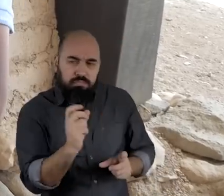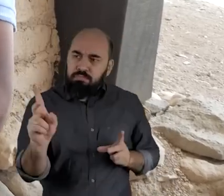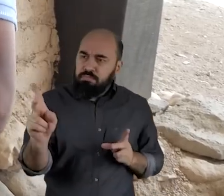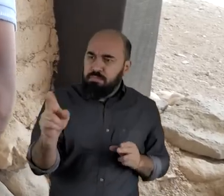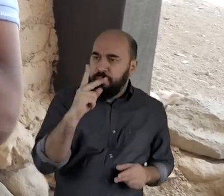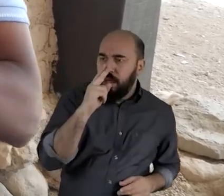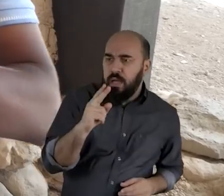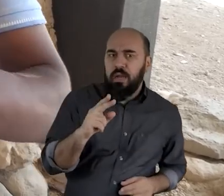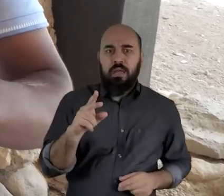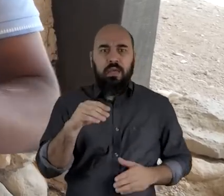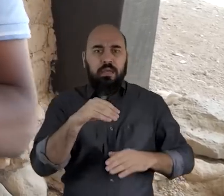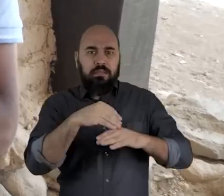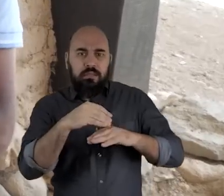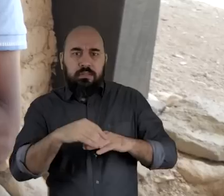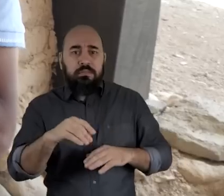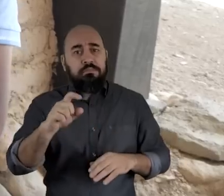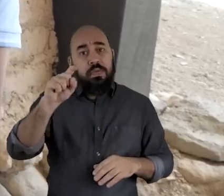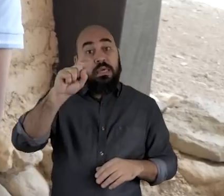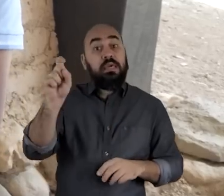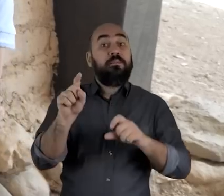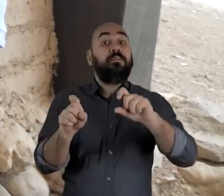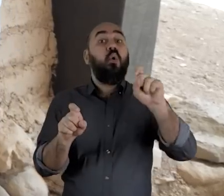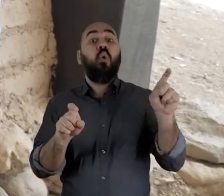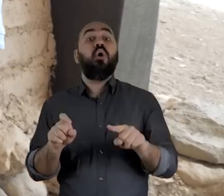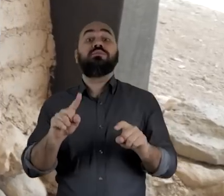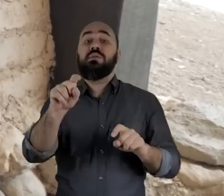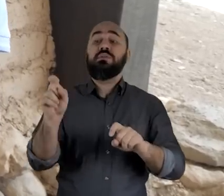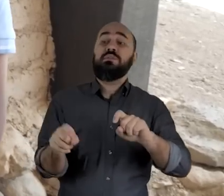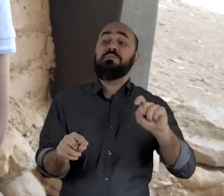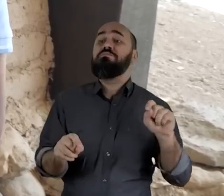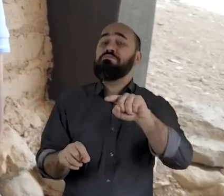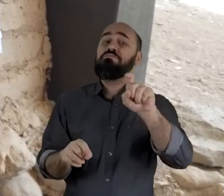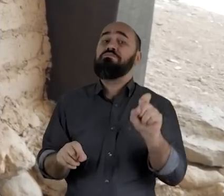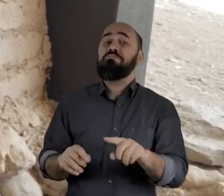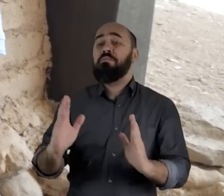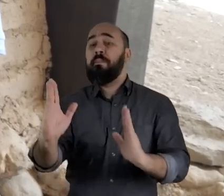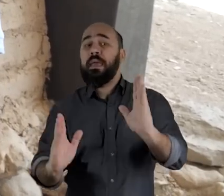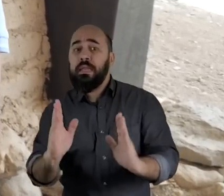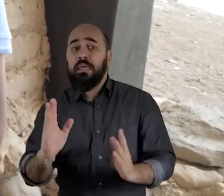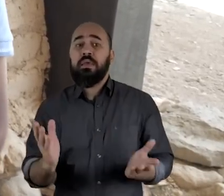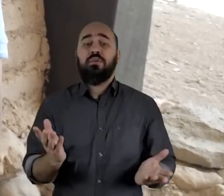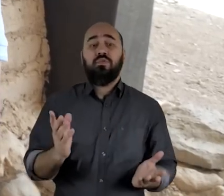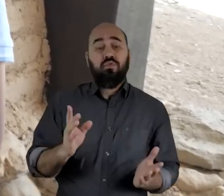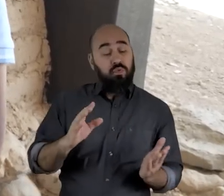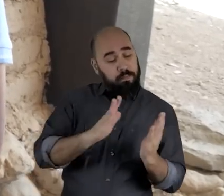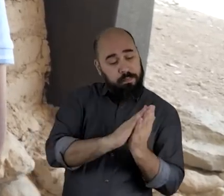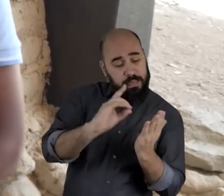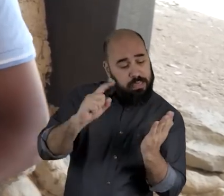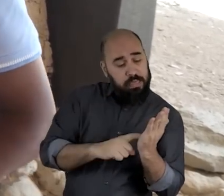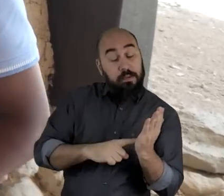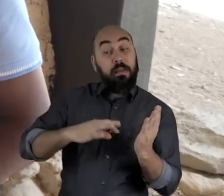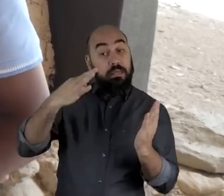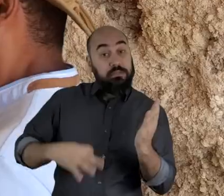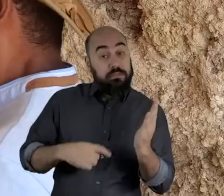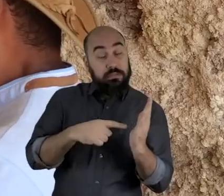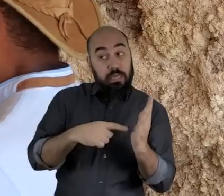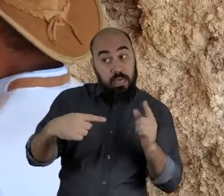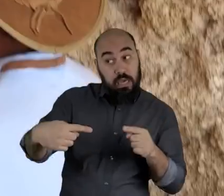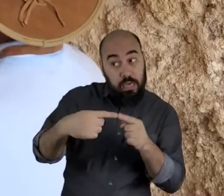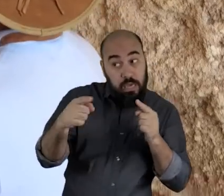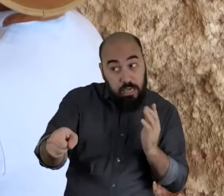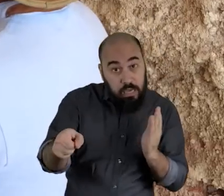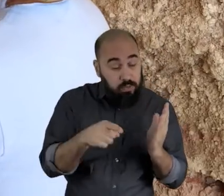acadêmica, muito refinada, levantando hipóteses mais do que razoáveis para a confirmação histórica daquilo que diz a Bíblia Sagrada.